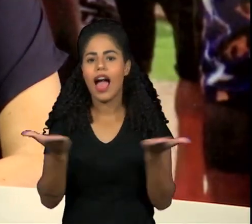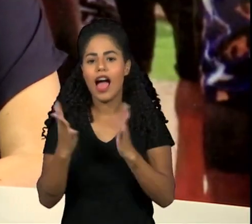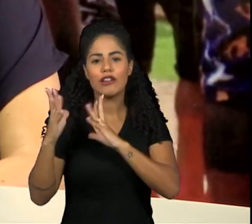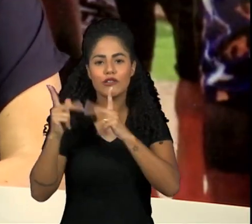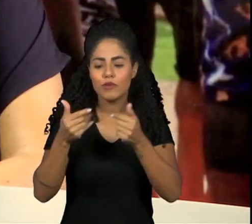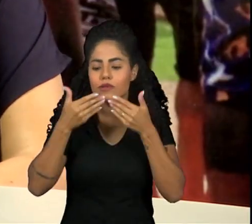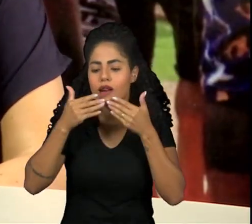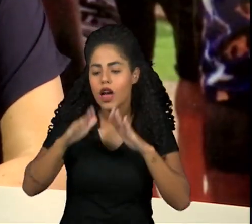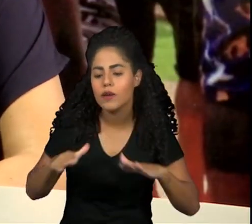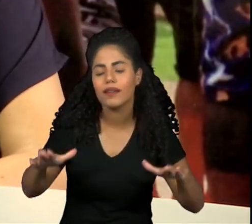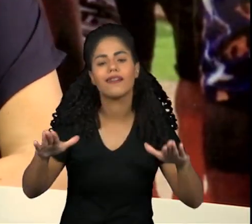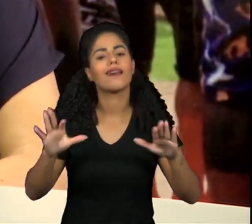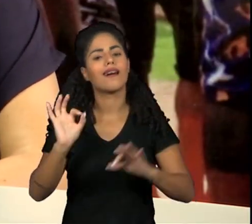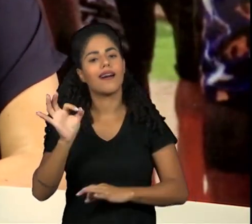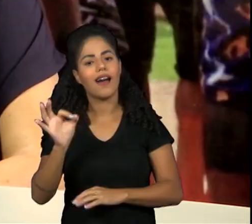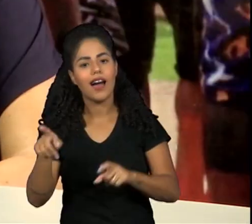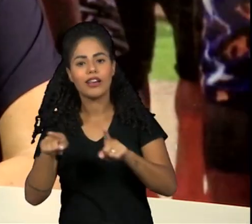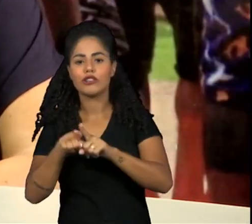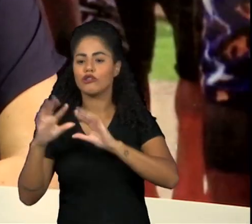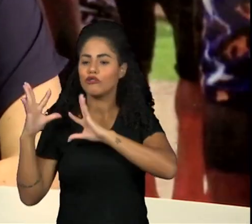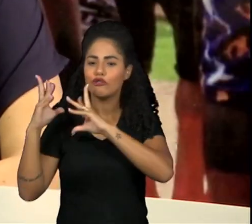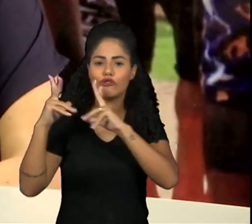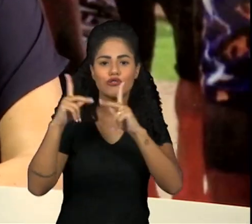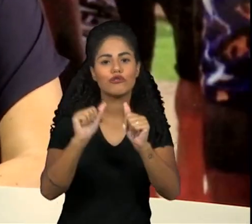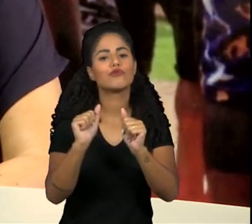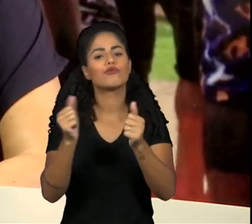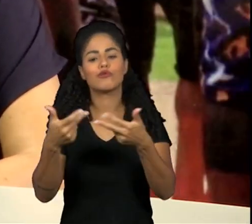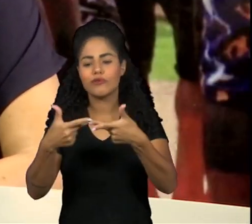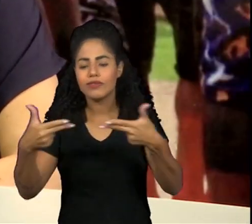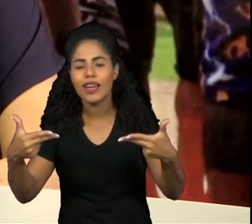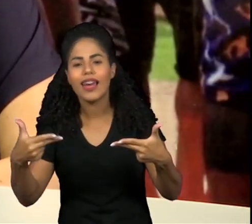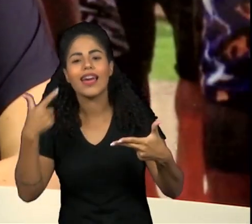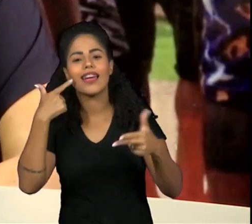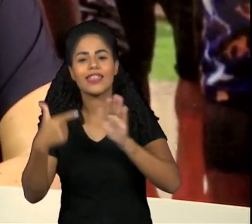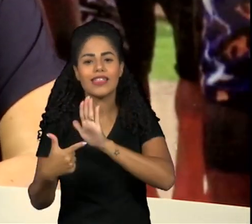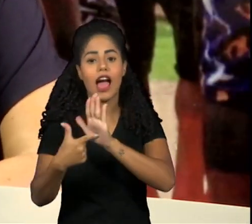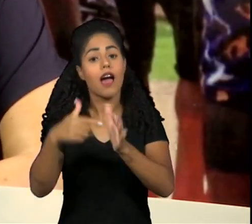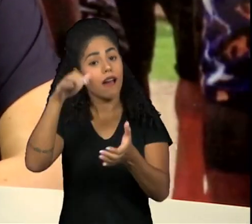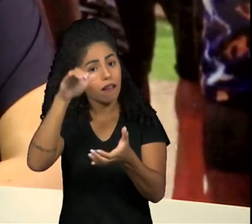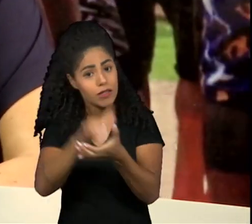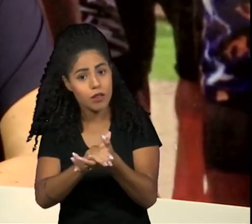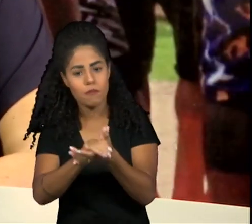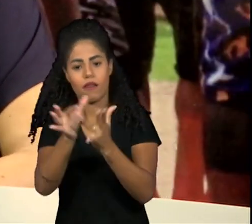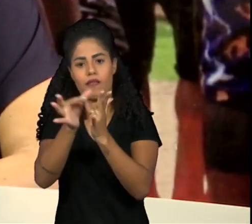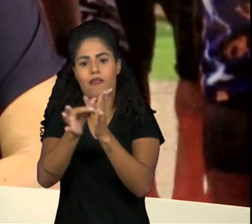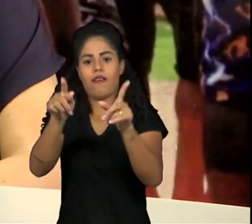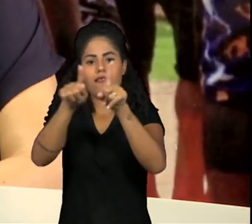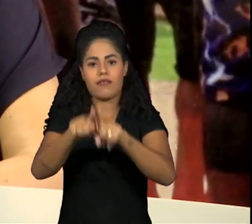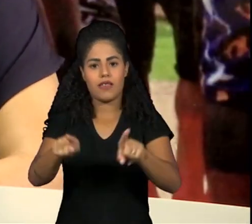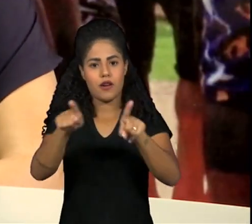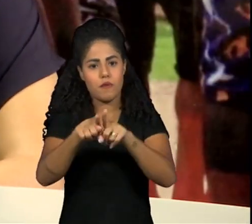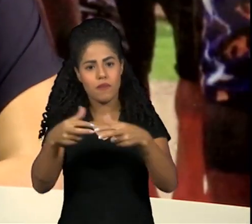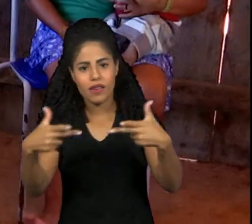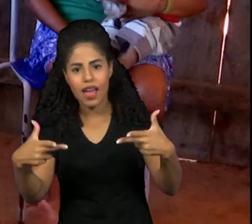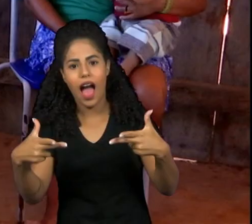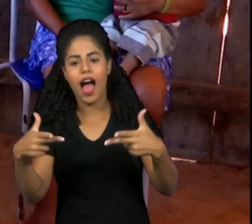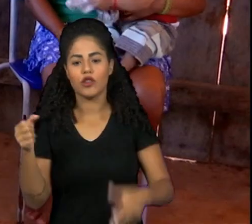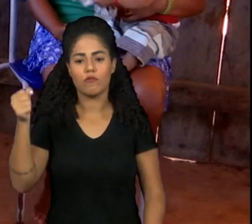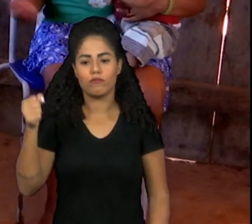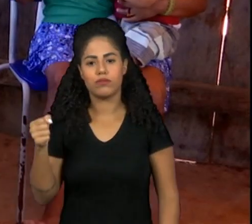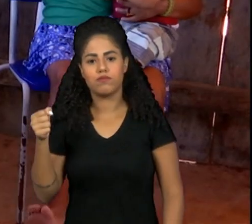das crianças, a menarca das moças, os casamentos, a posse dos